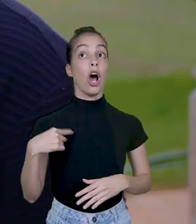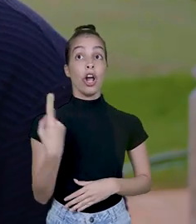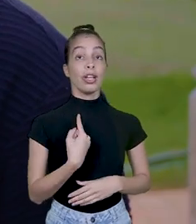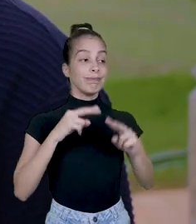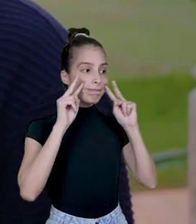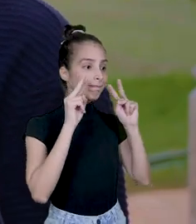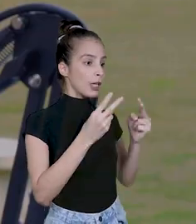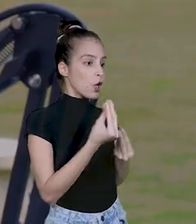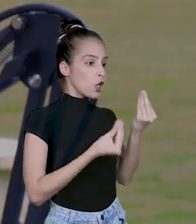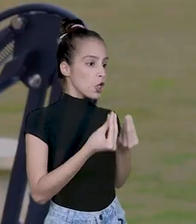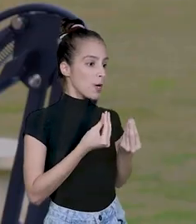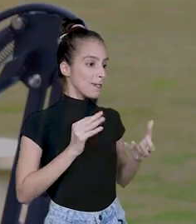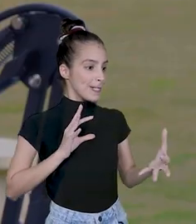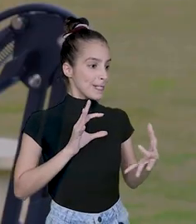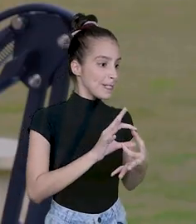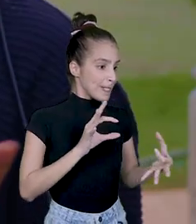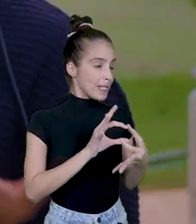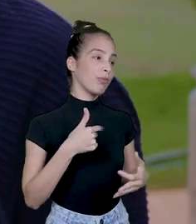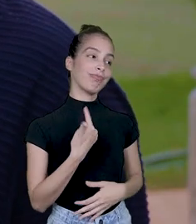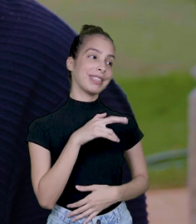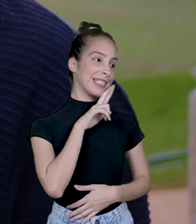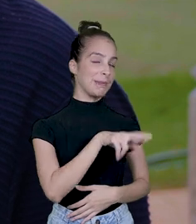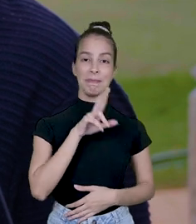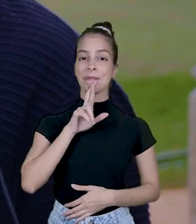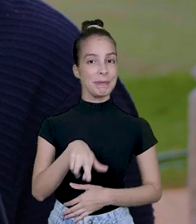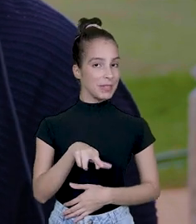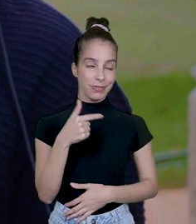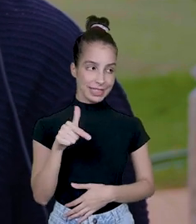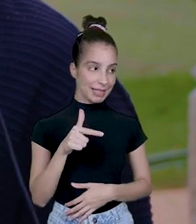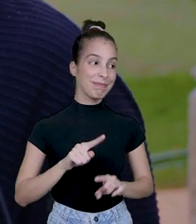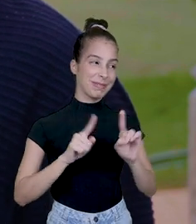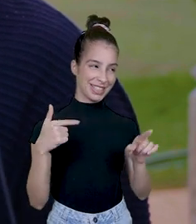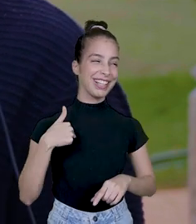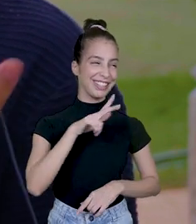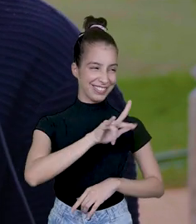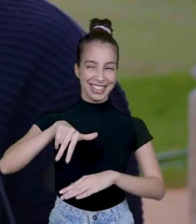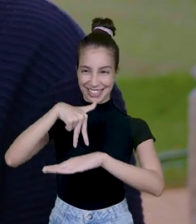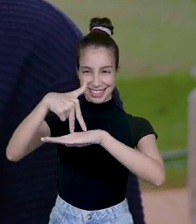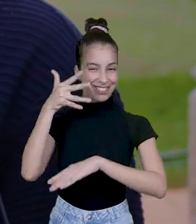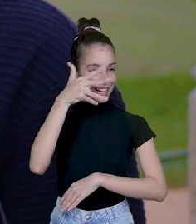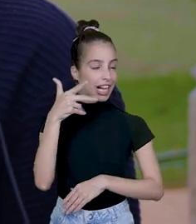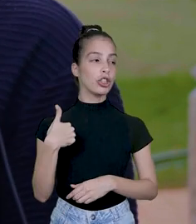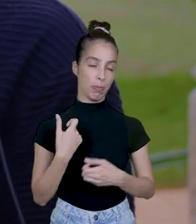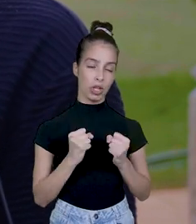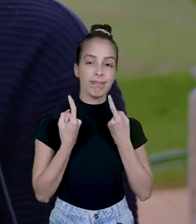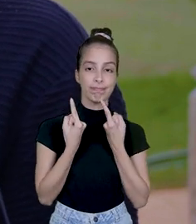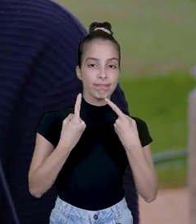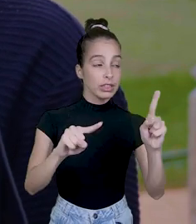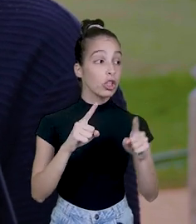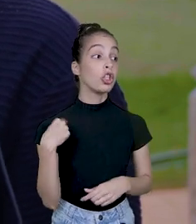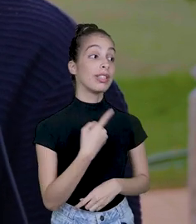eu não tenho essa resposta mas eu Trago essa pergunta e vou trazer essa pergunta na palestra pros colegas do ifs para eles refletirem sobre isso nós